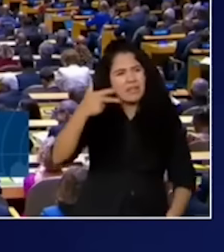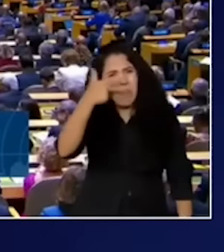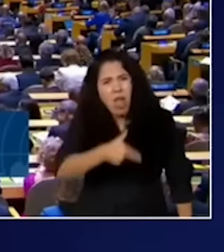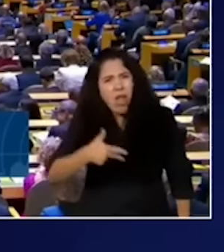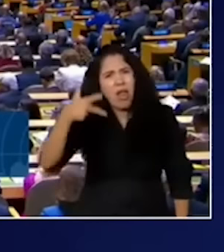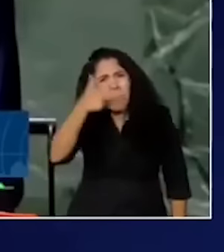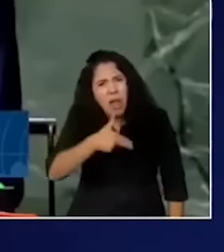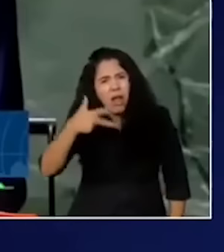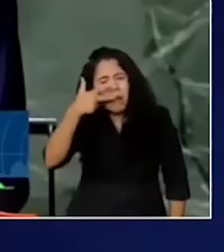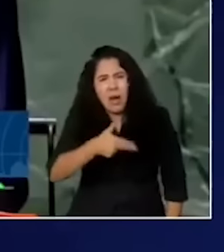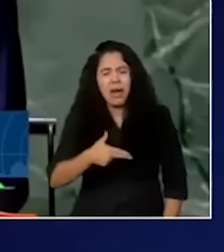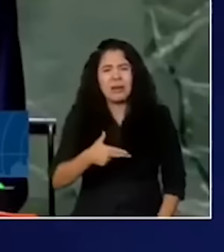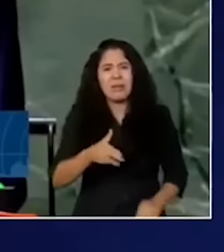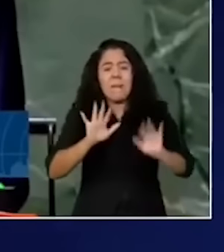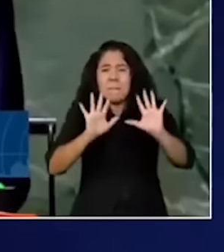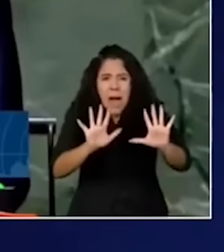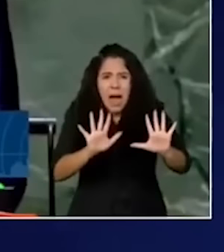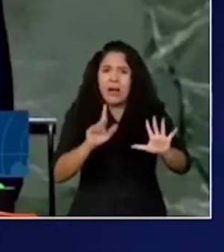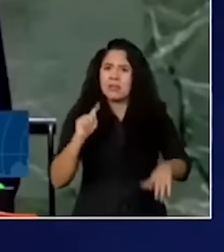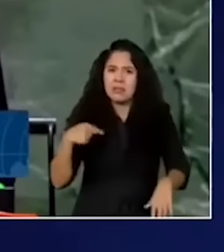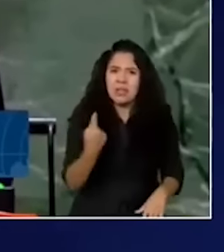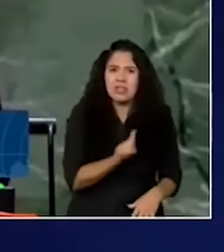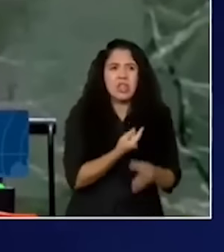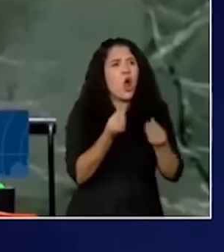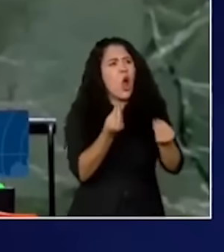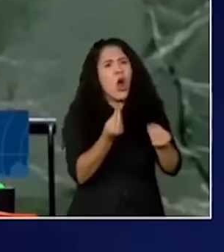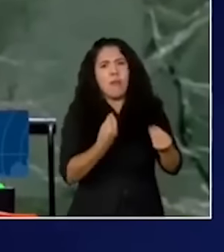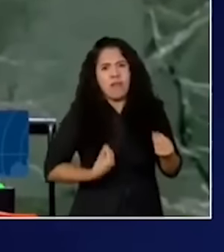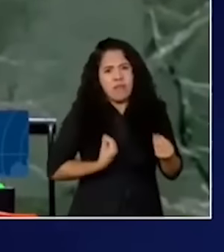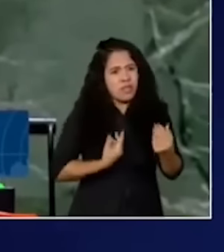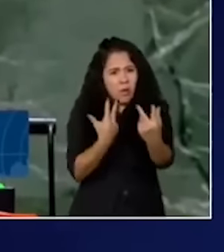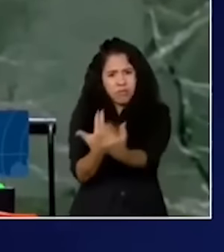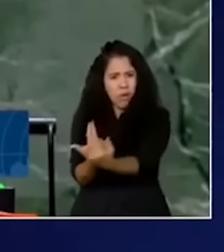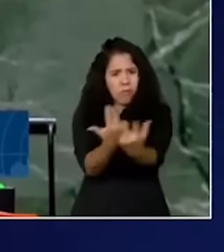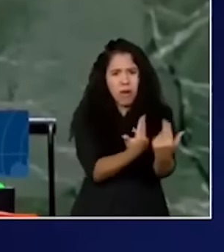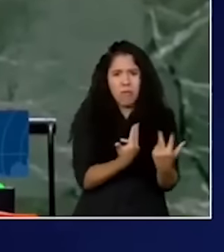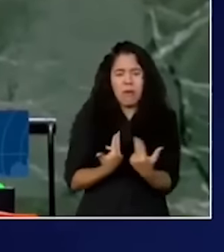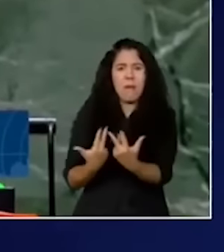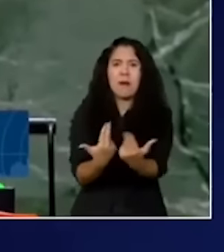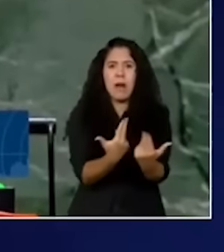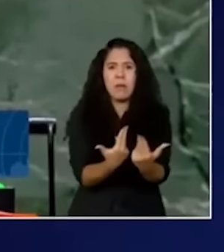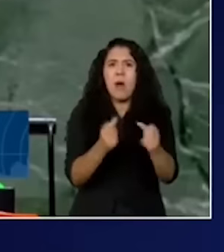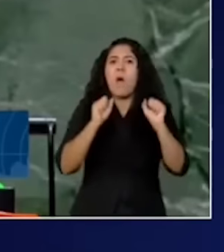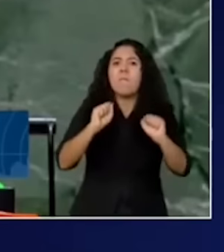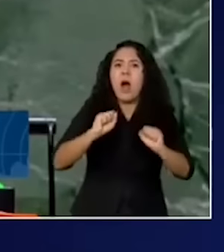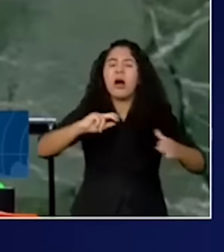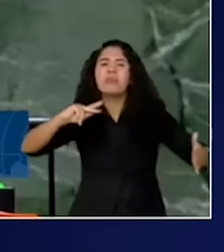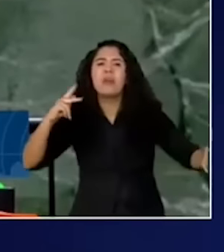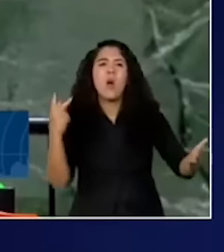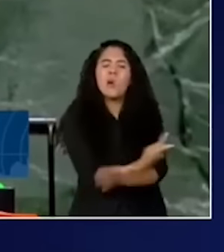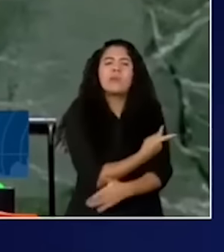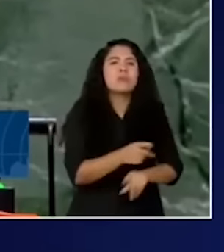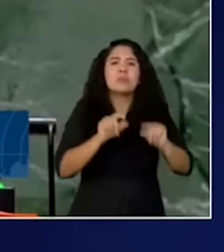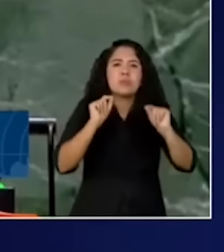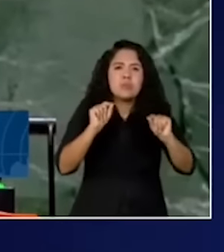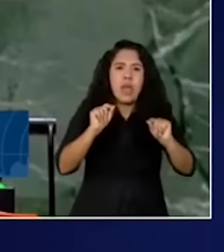É o contrário. Mandar em quem? Qual é o peso, infelizmente, que a ONU tem hoje?